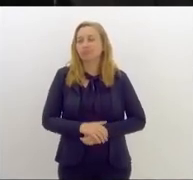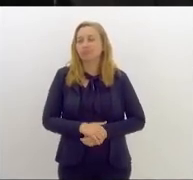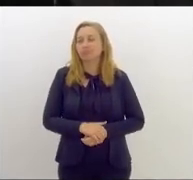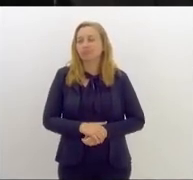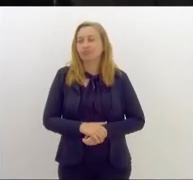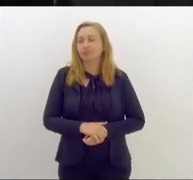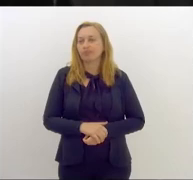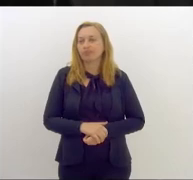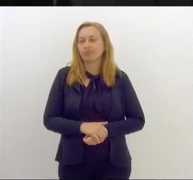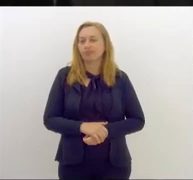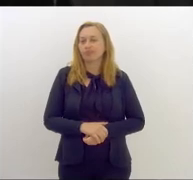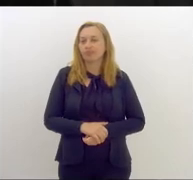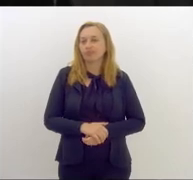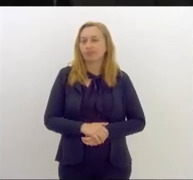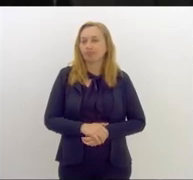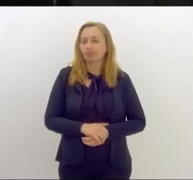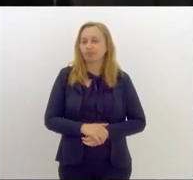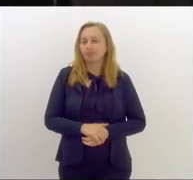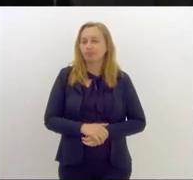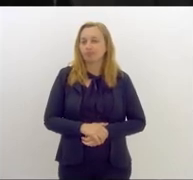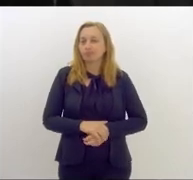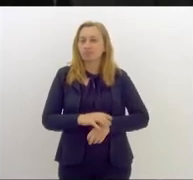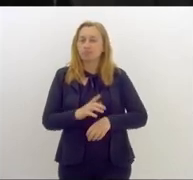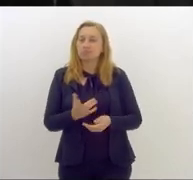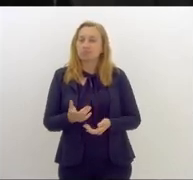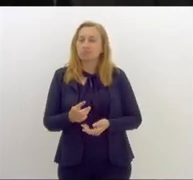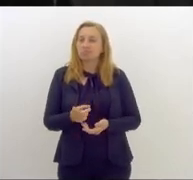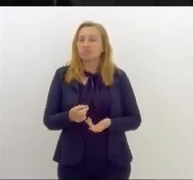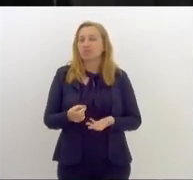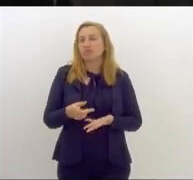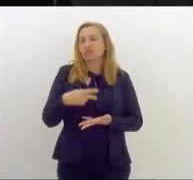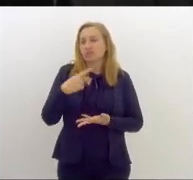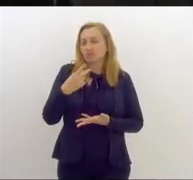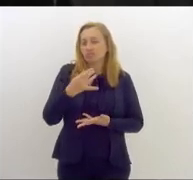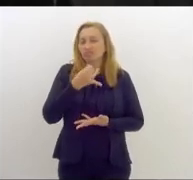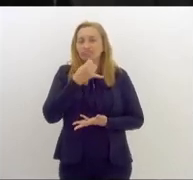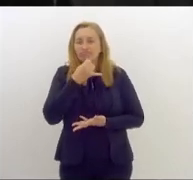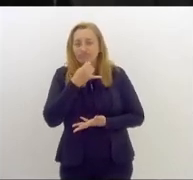com uma nota de peso com tristeza